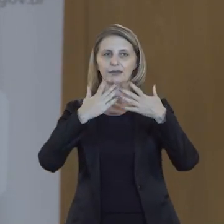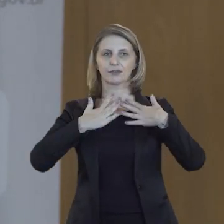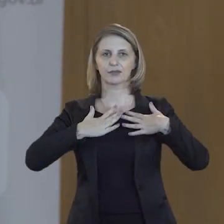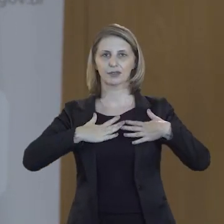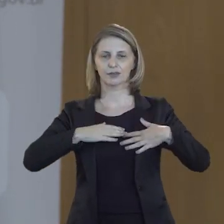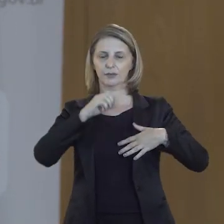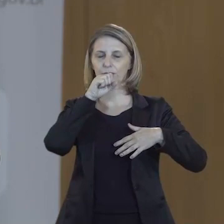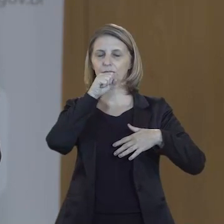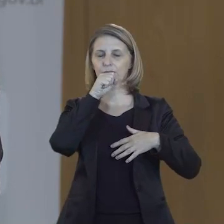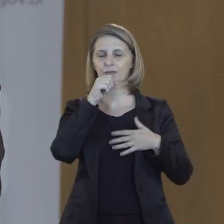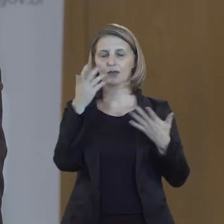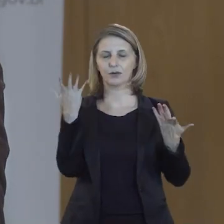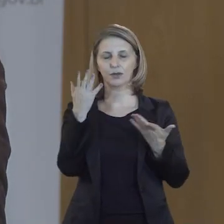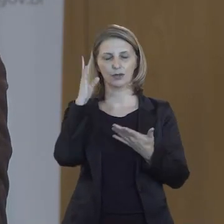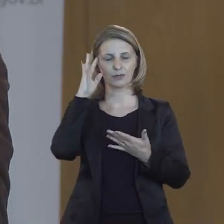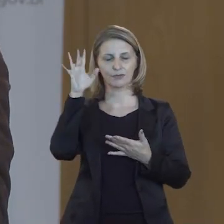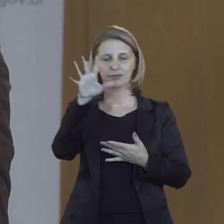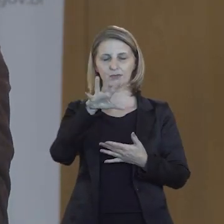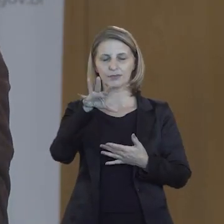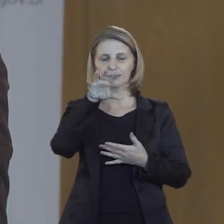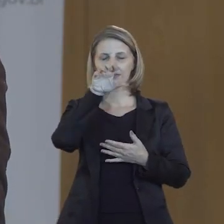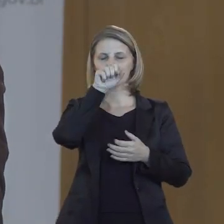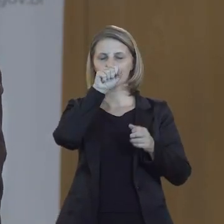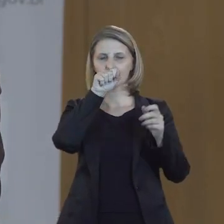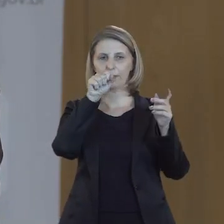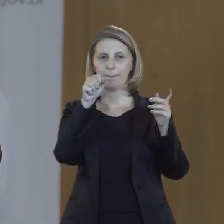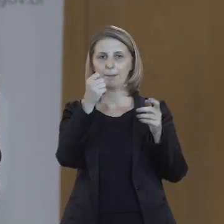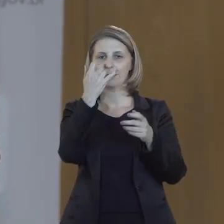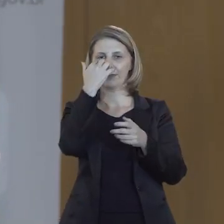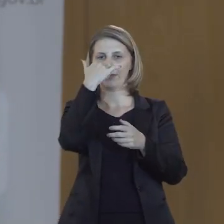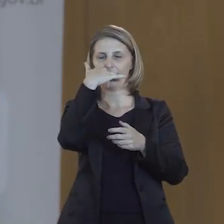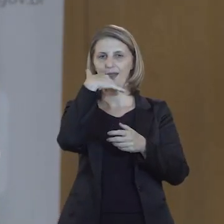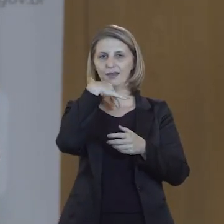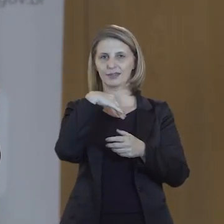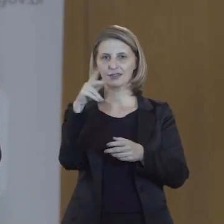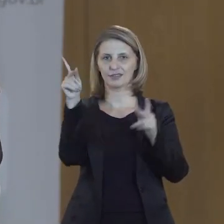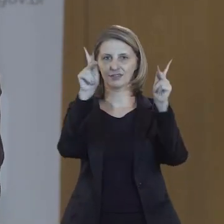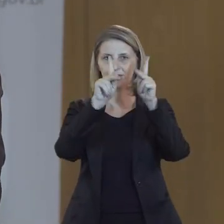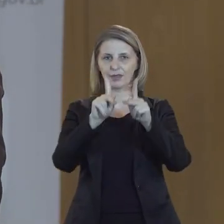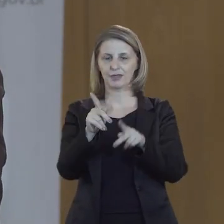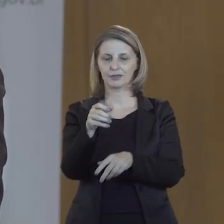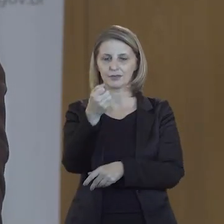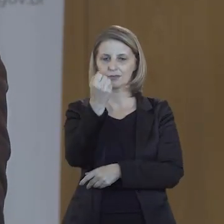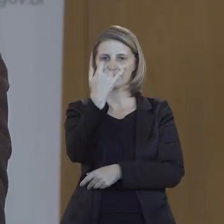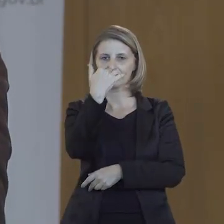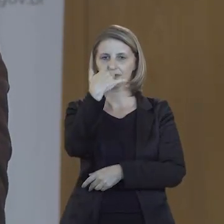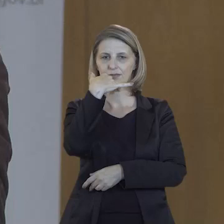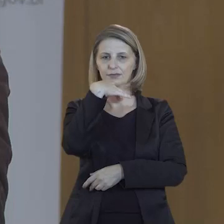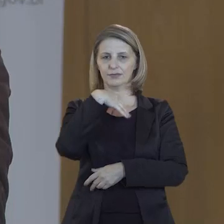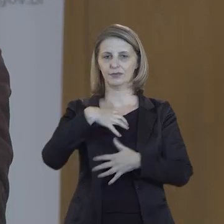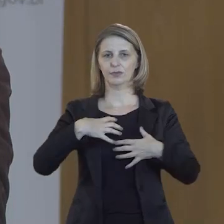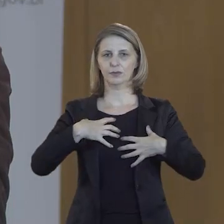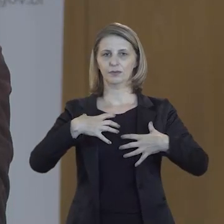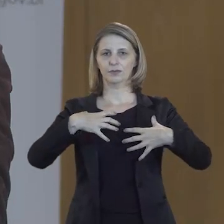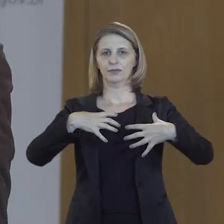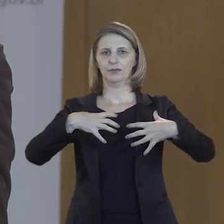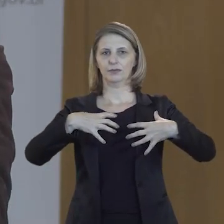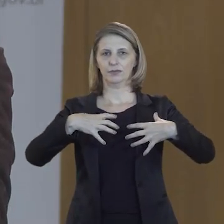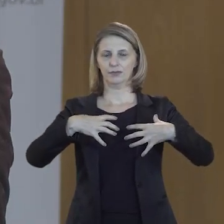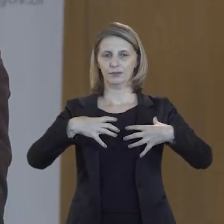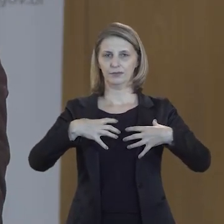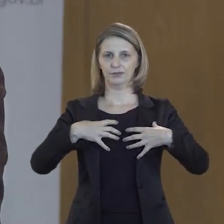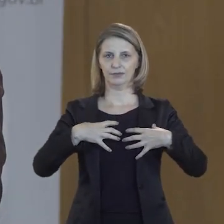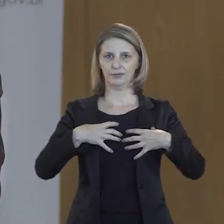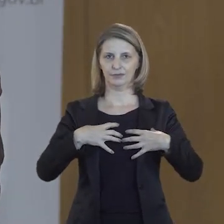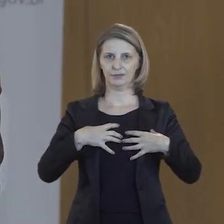de paz e tranquilidade. Isso, imagine paz e tranquilidade entrando através do ar nos